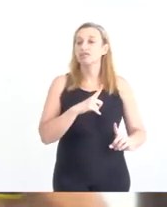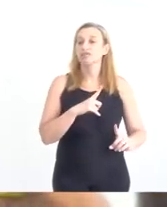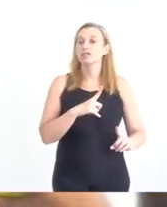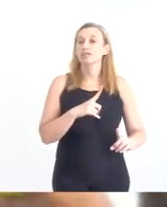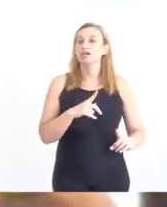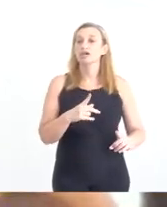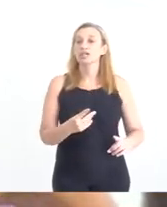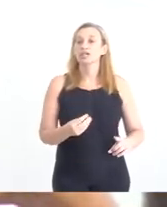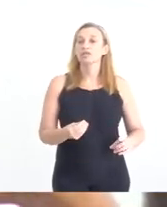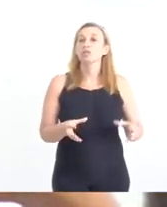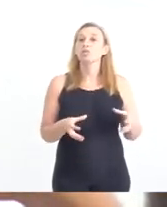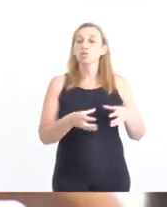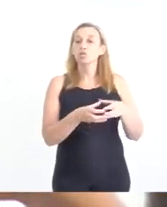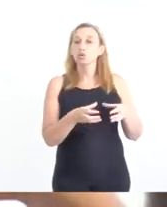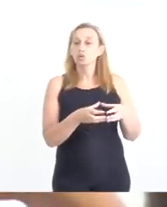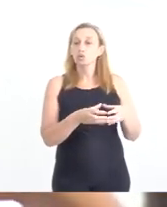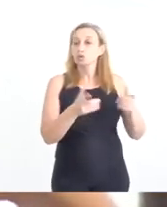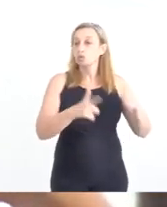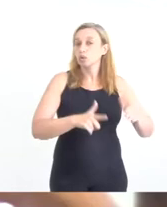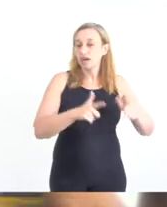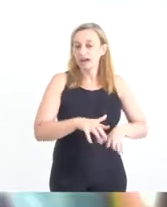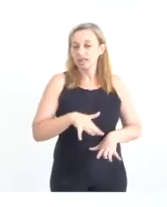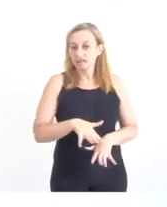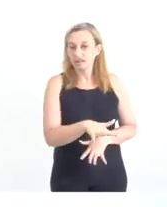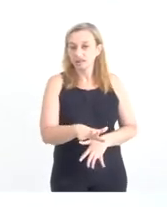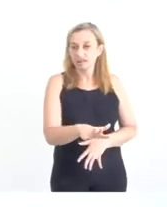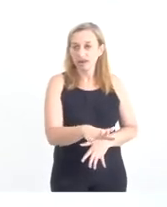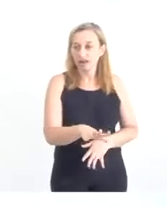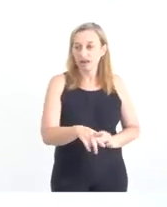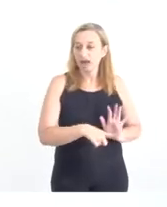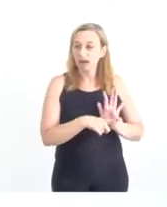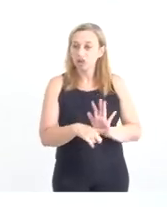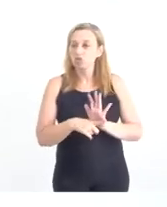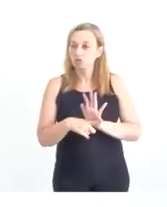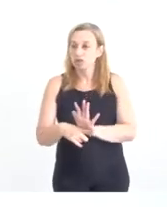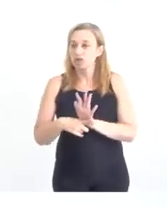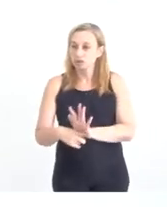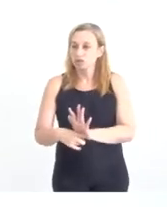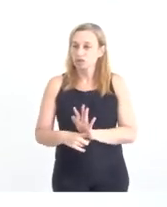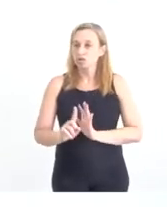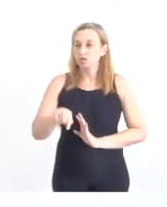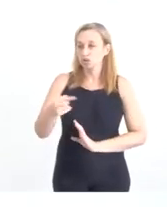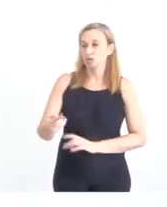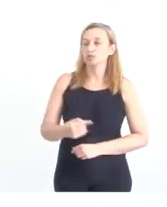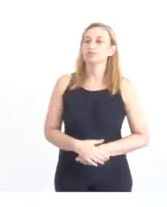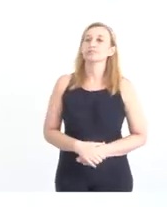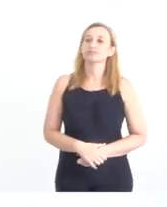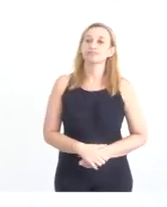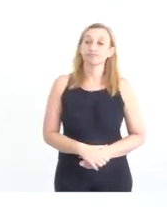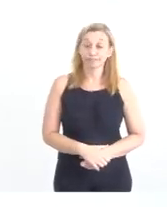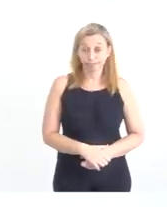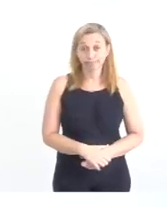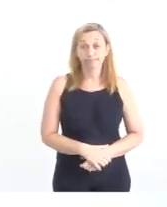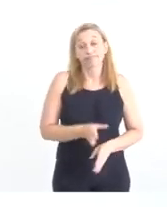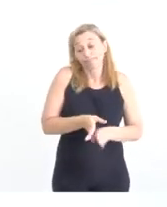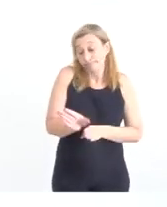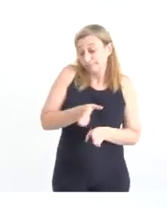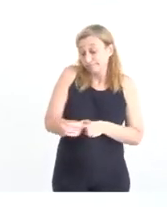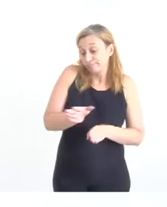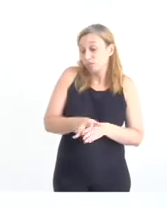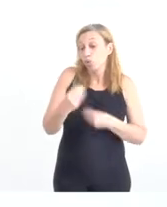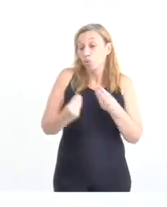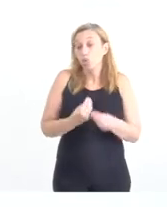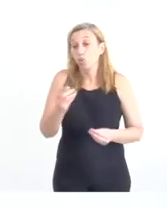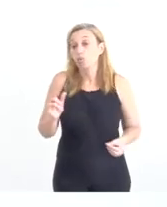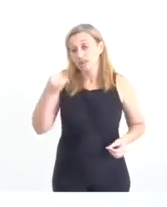estado do poder público foram os coletivos locais nos territórios dando as respostas Face à ausência do Estado né orientando sobre